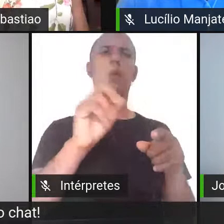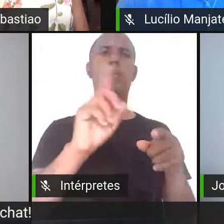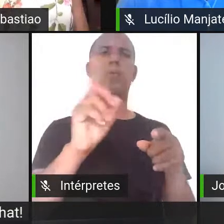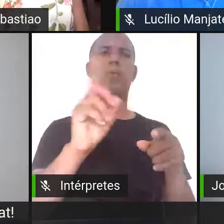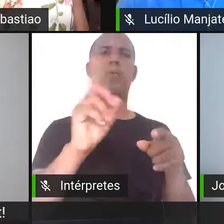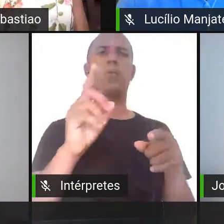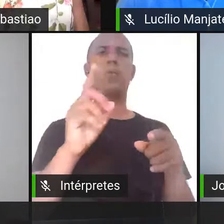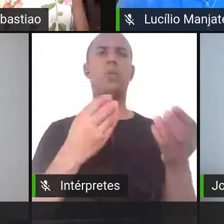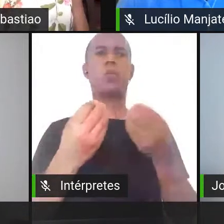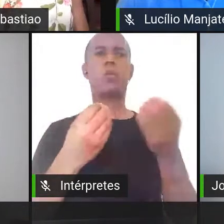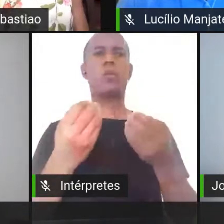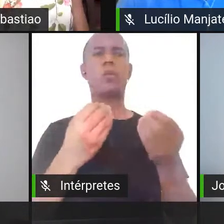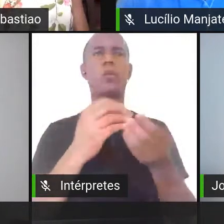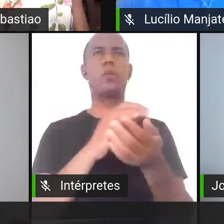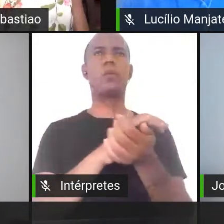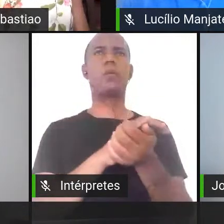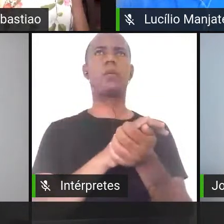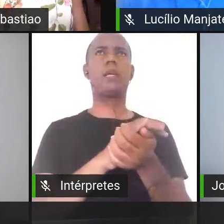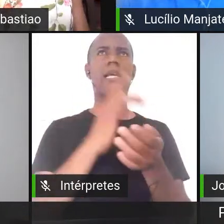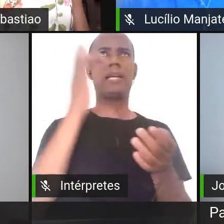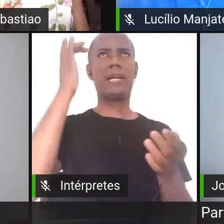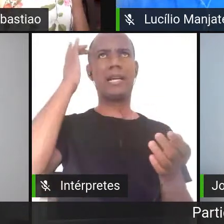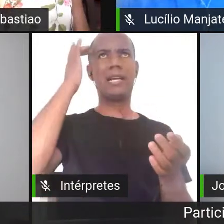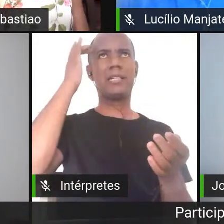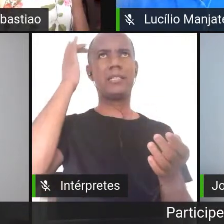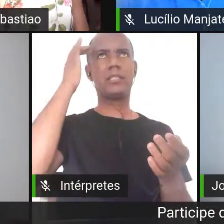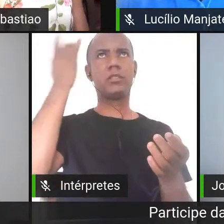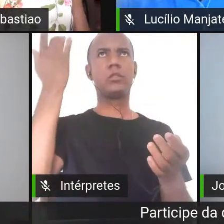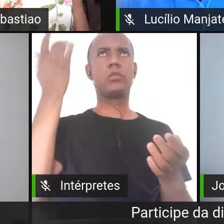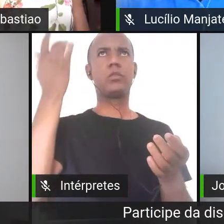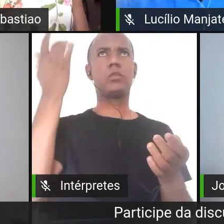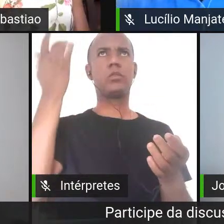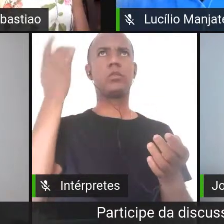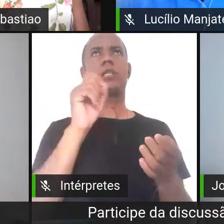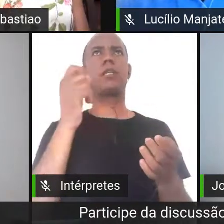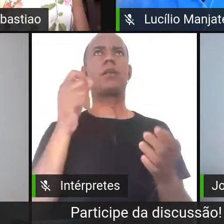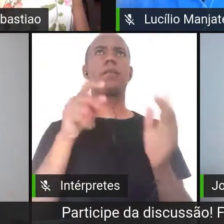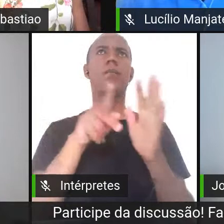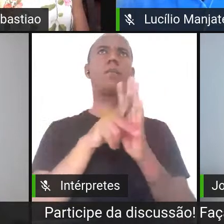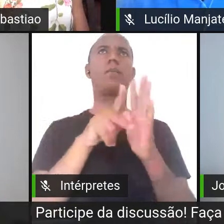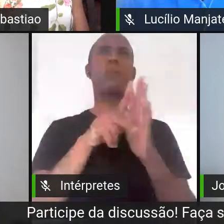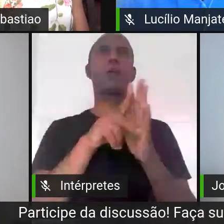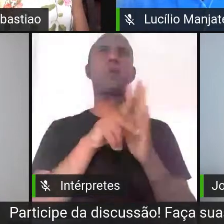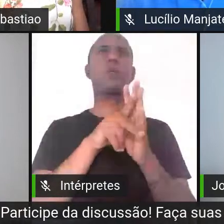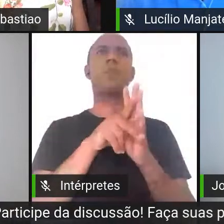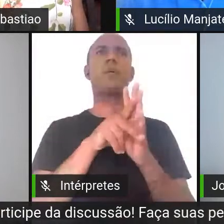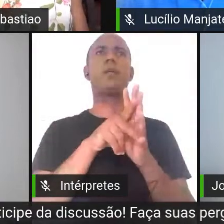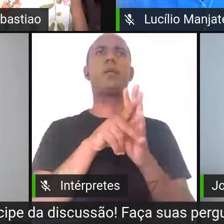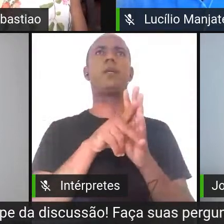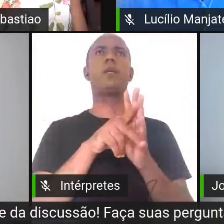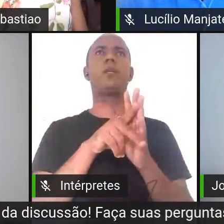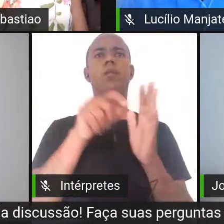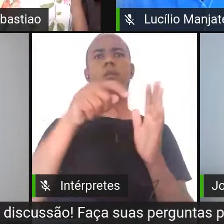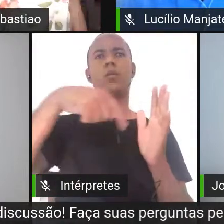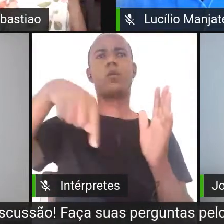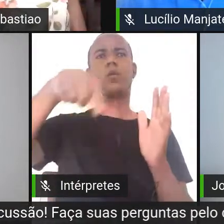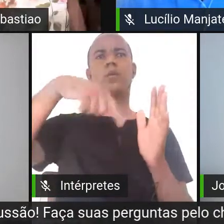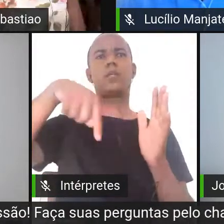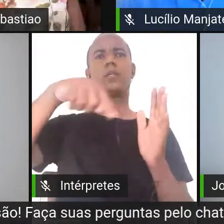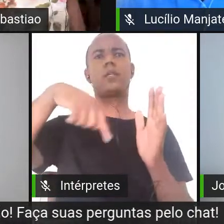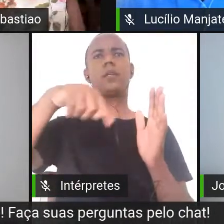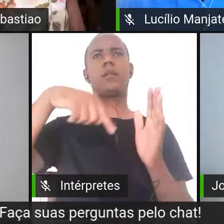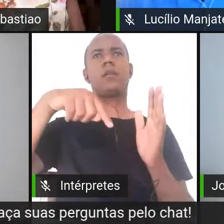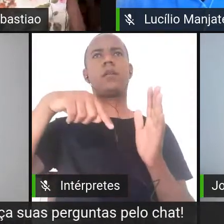sociedade influencia a nossa obra e cada um de nós depois encontra a coisa que mais lhe toca, a área que mais lhe